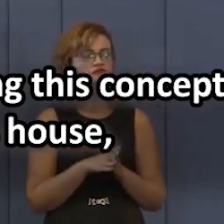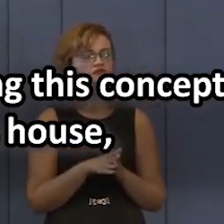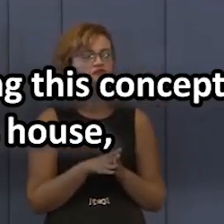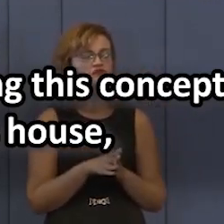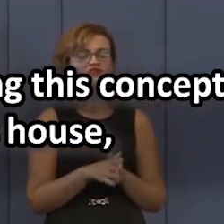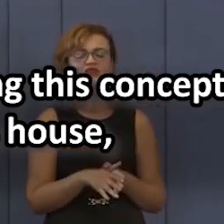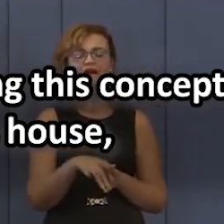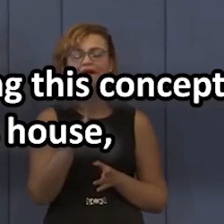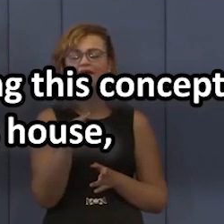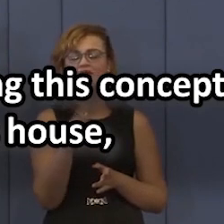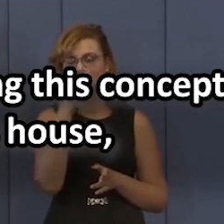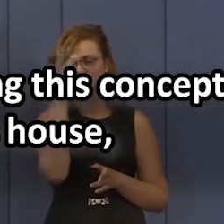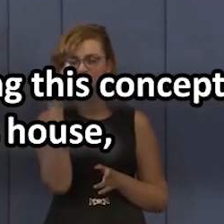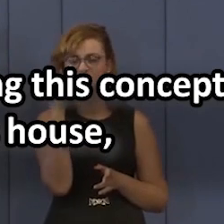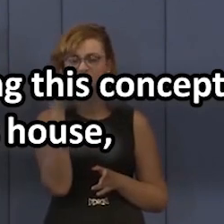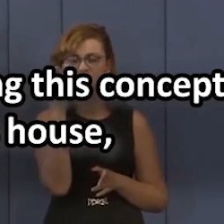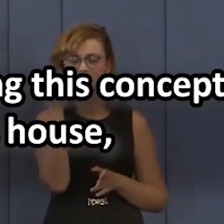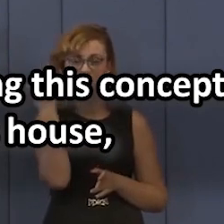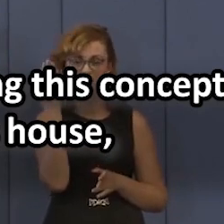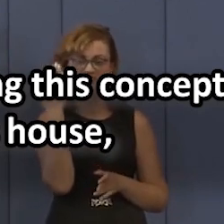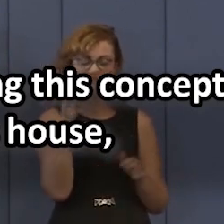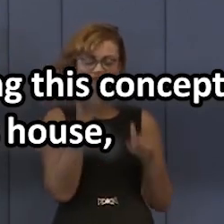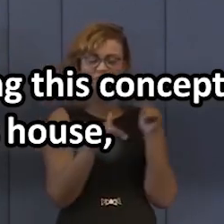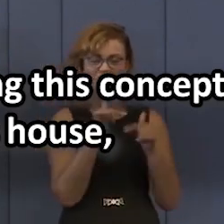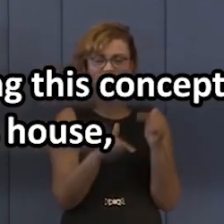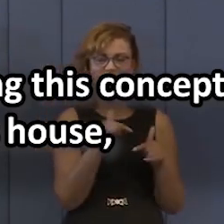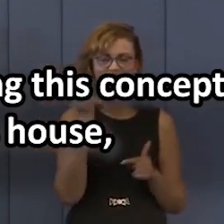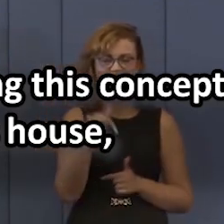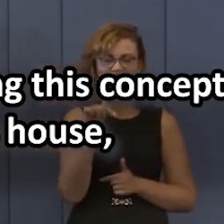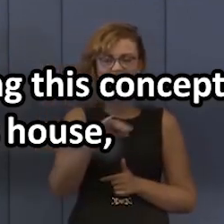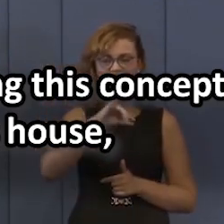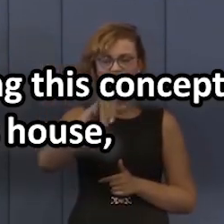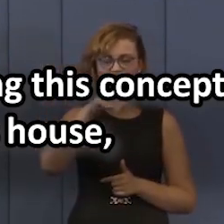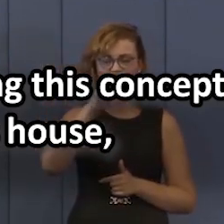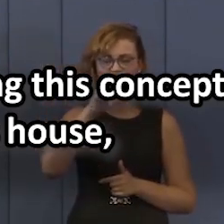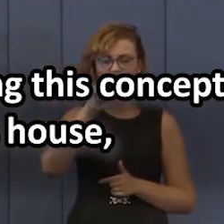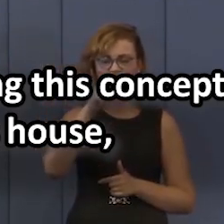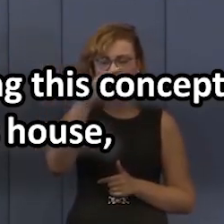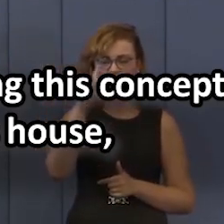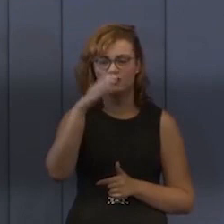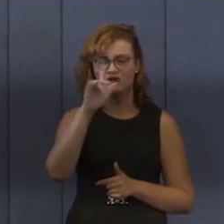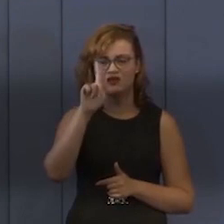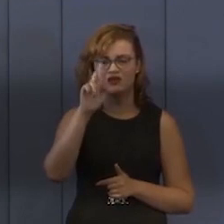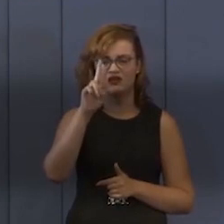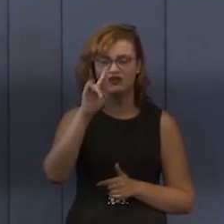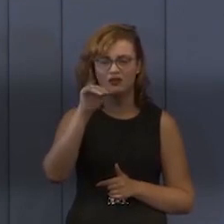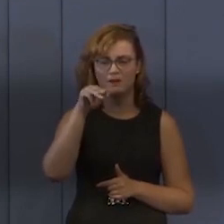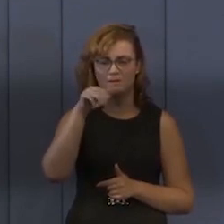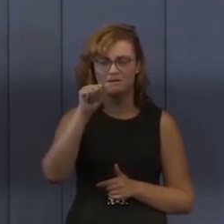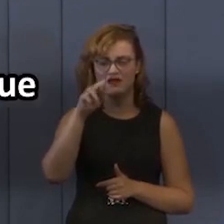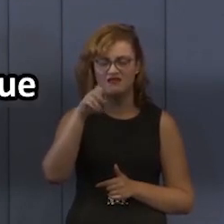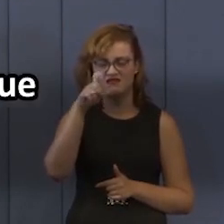nacionalismo foi de um ex-integrante desta casa, João